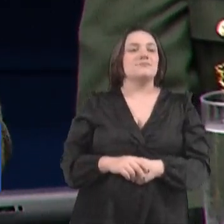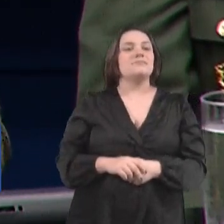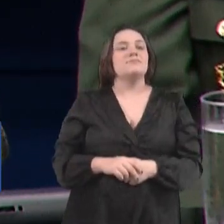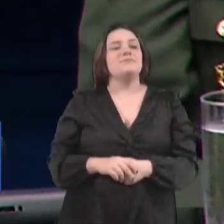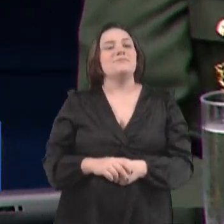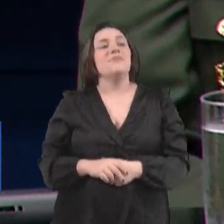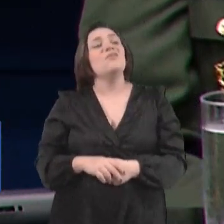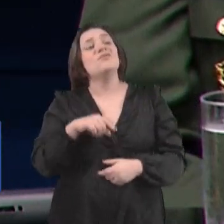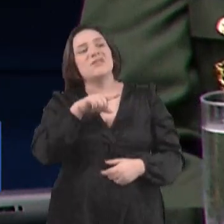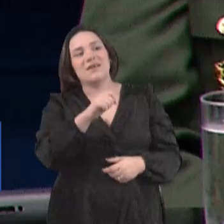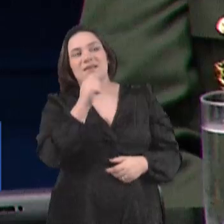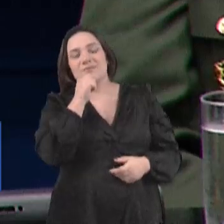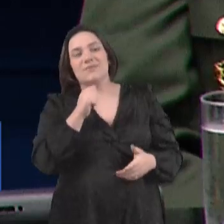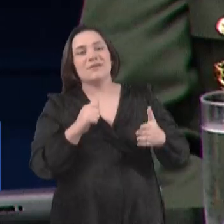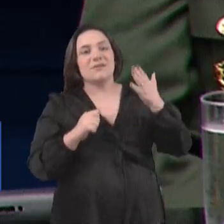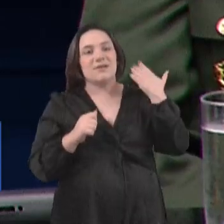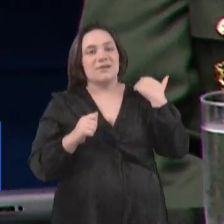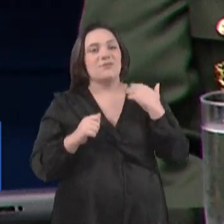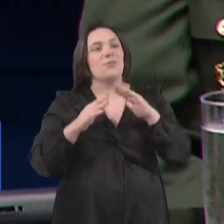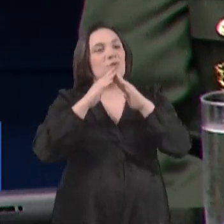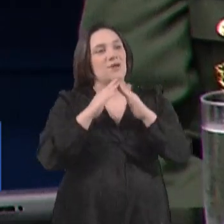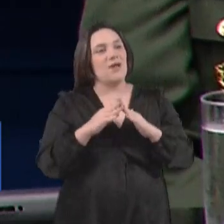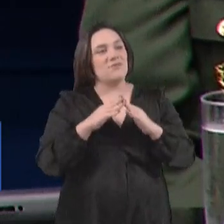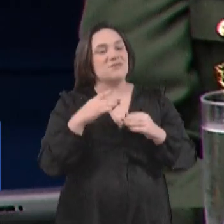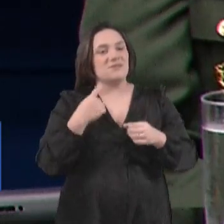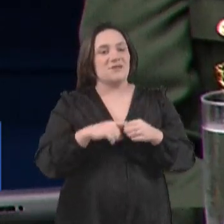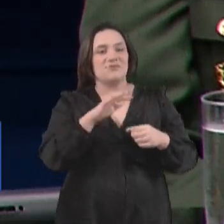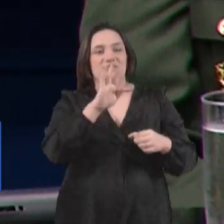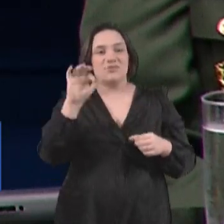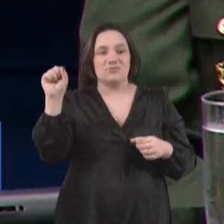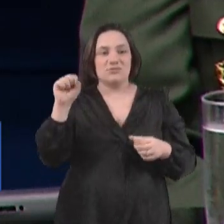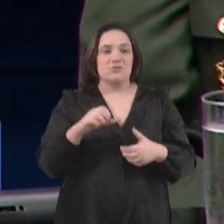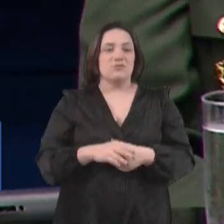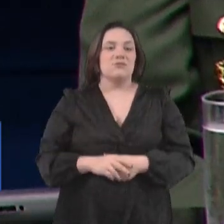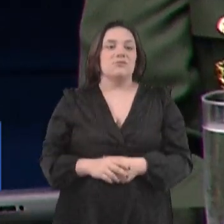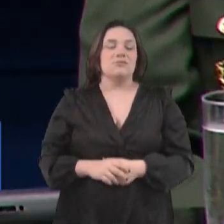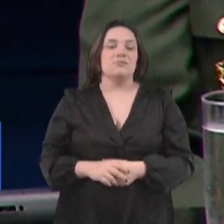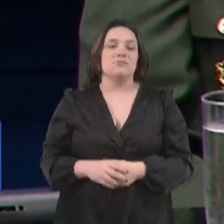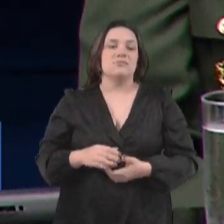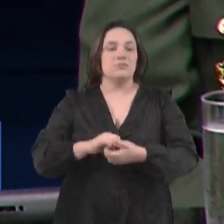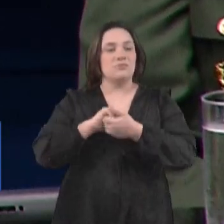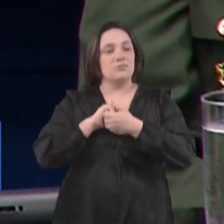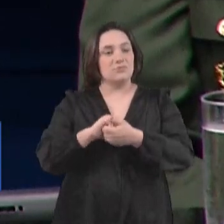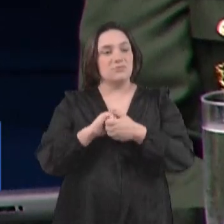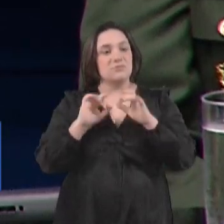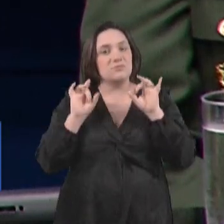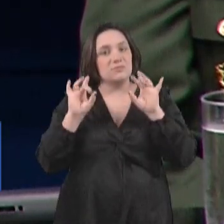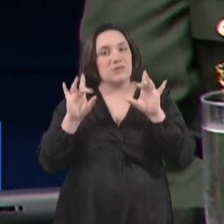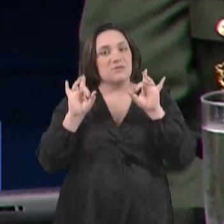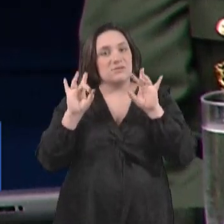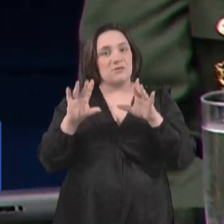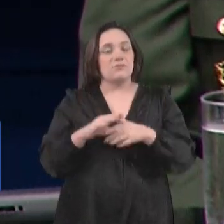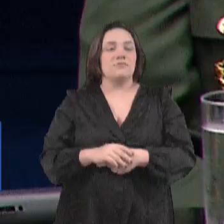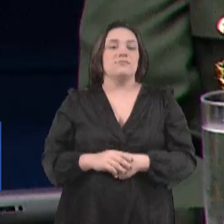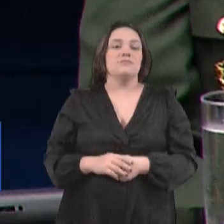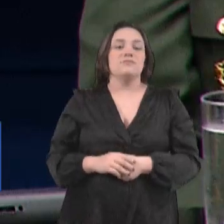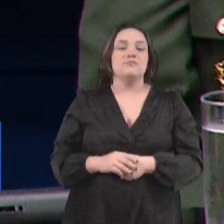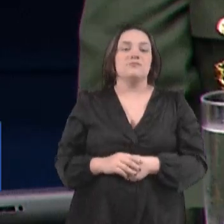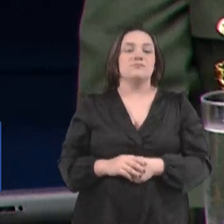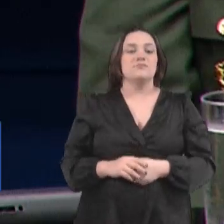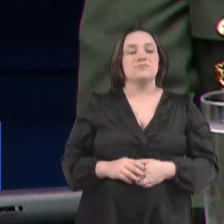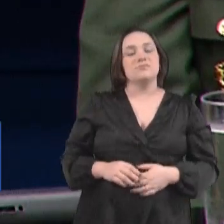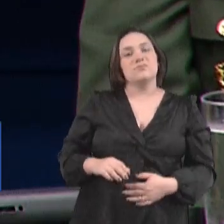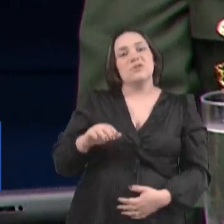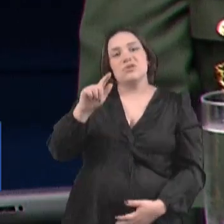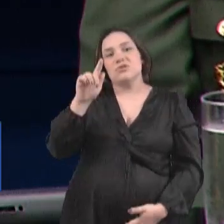você residia ainda na nossa querida Fátima do Sul. O cumprimento especial ao general de